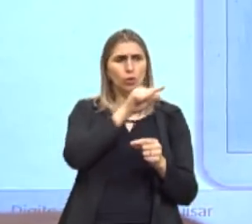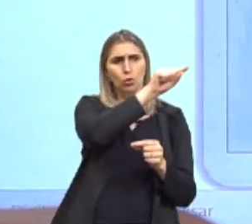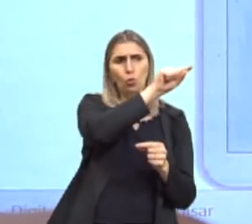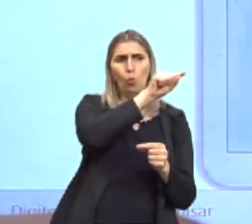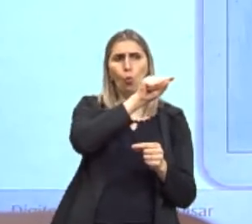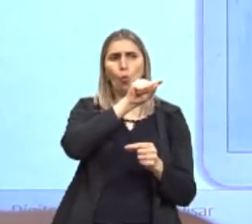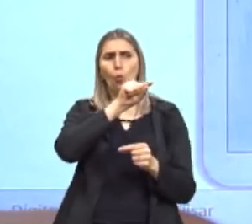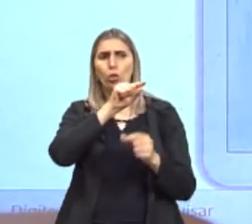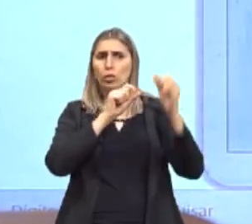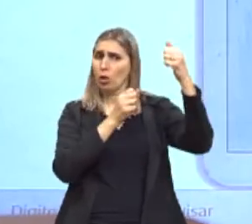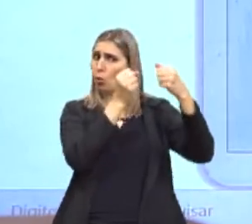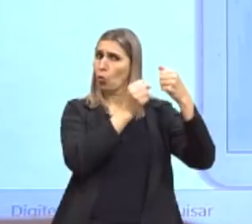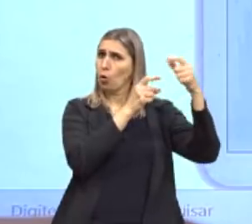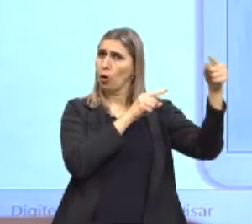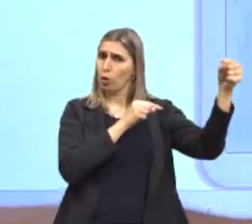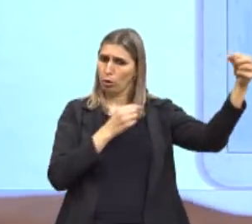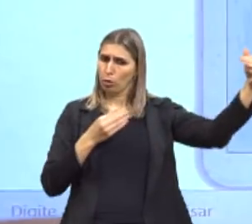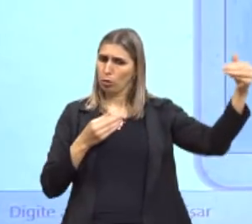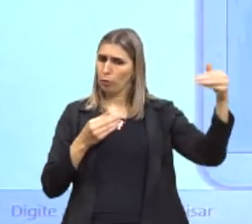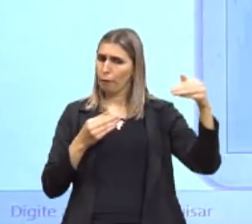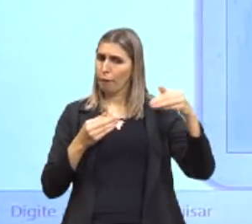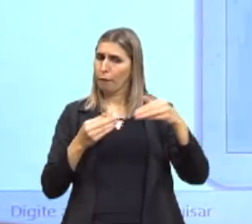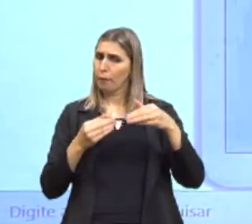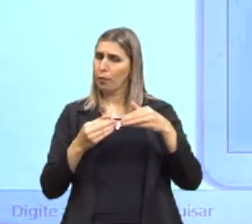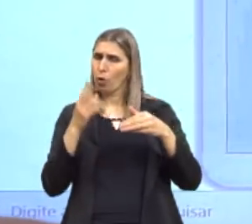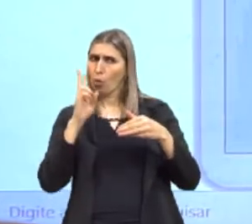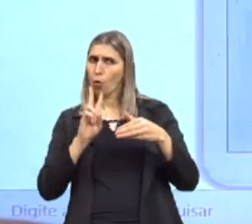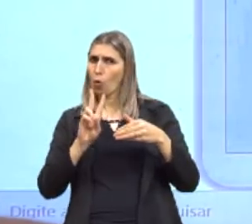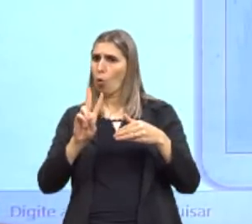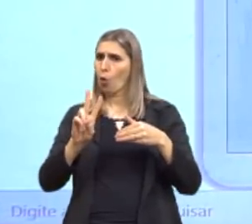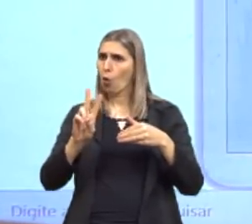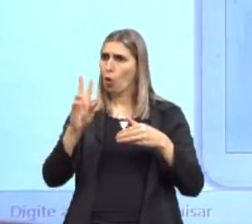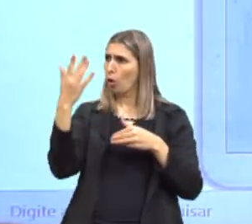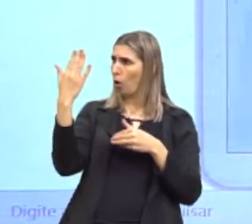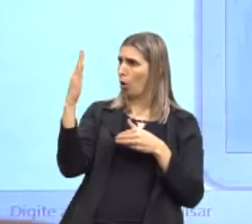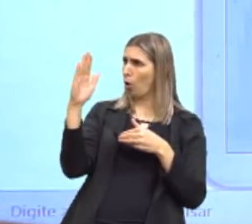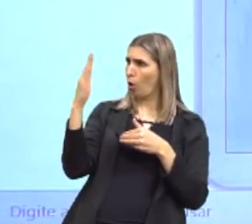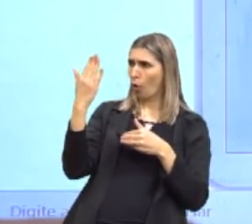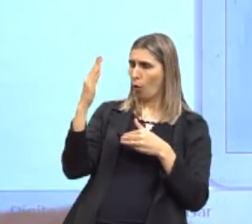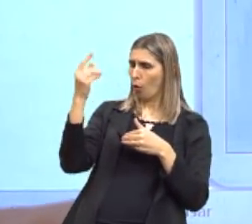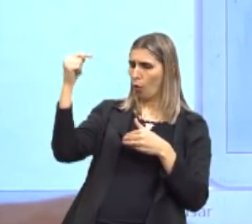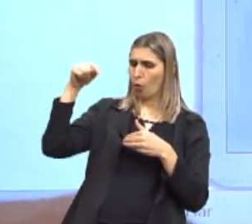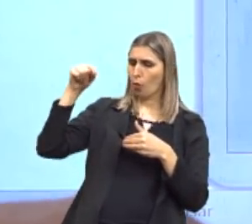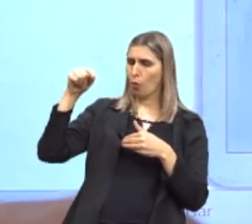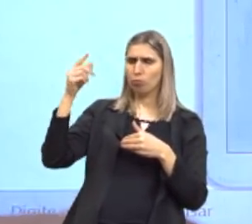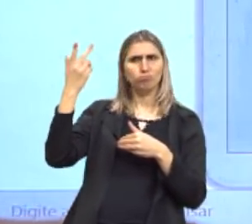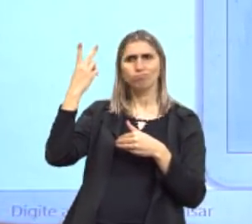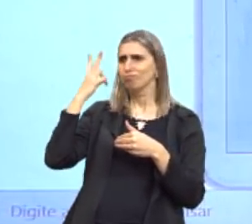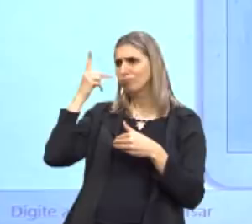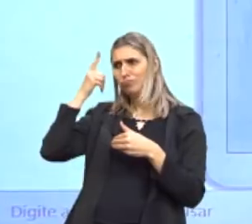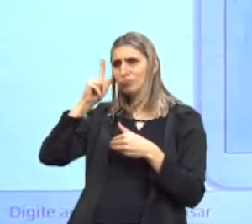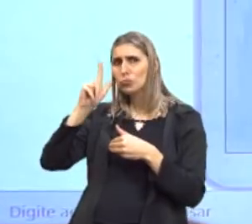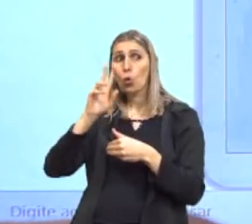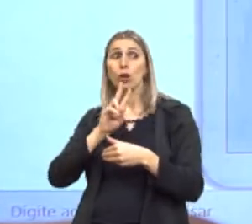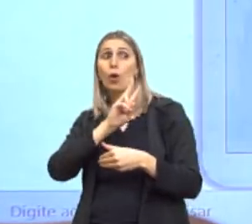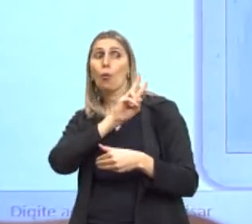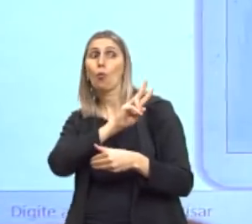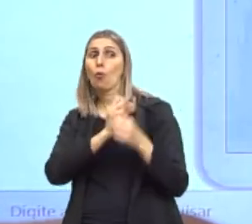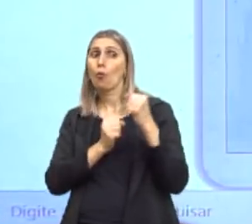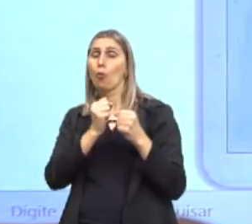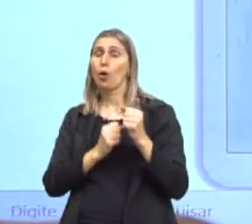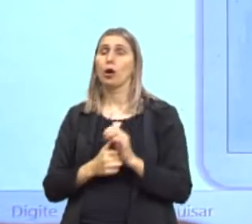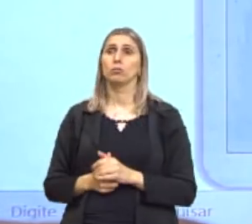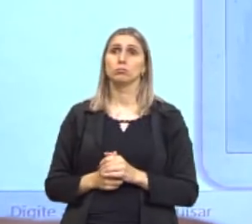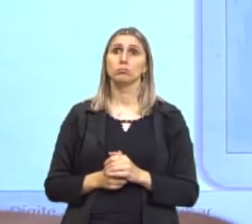o veículo. Então, ele olha para esse espelho aqui, esse espelho que está aqui, ele não enxerga esse espelho